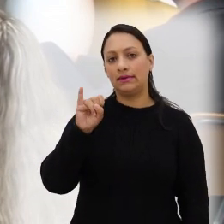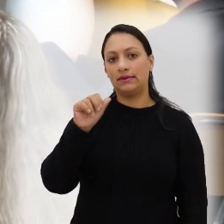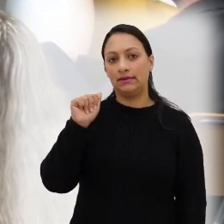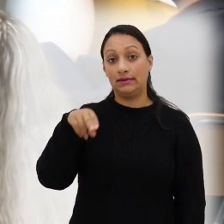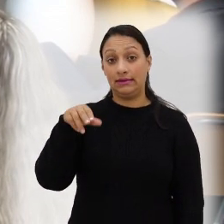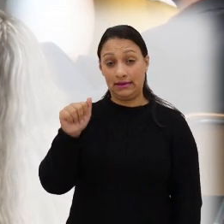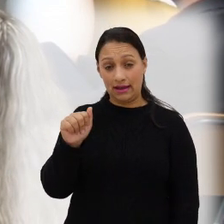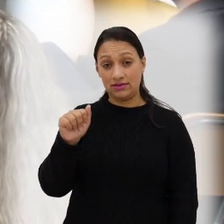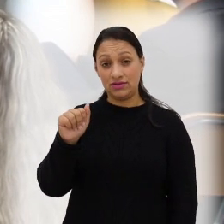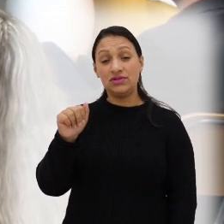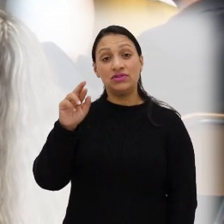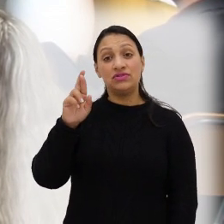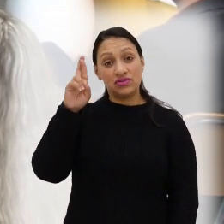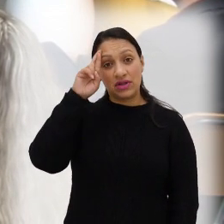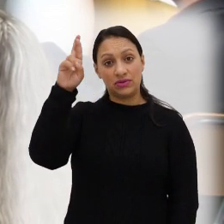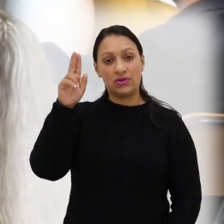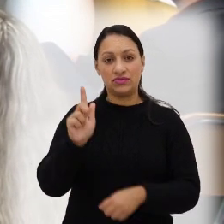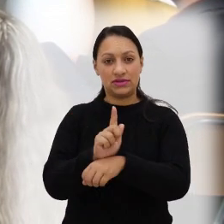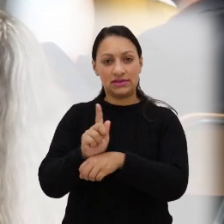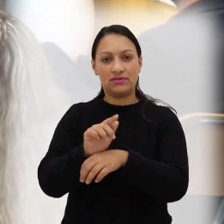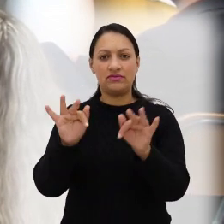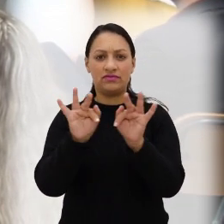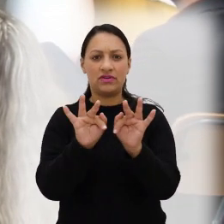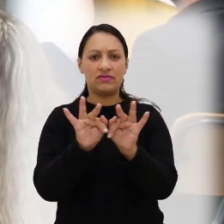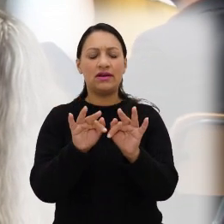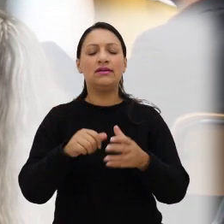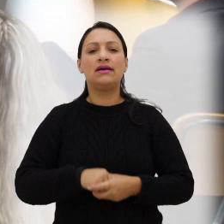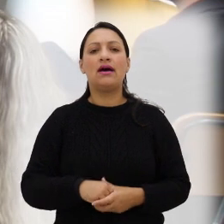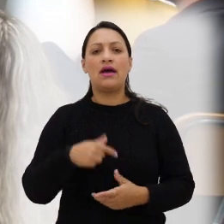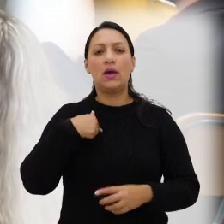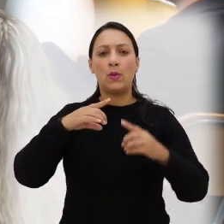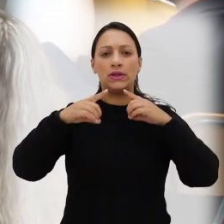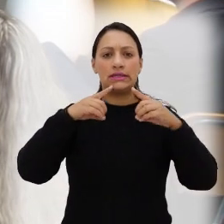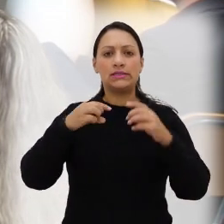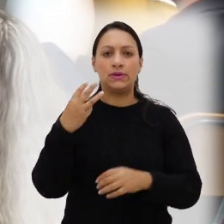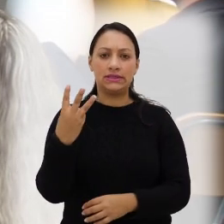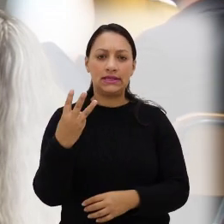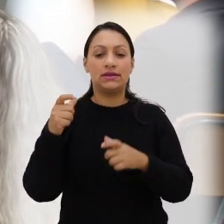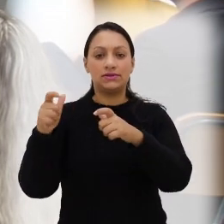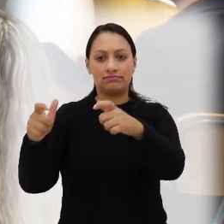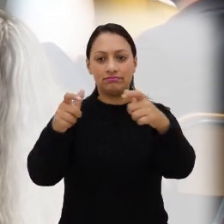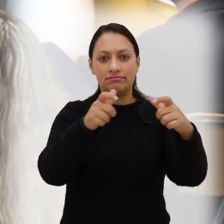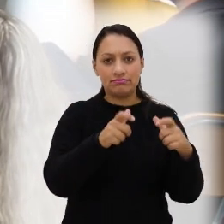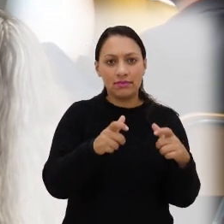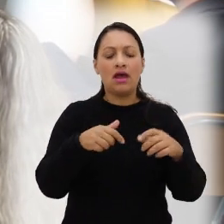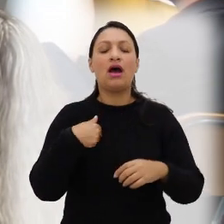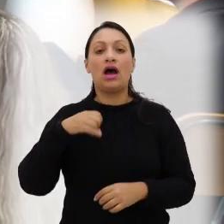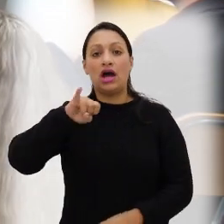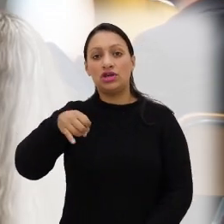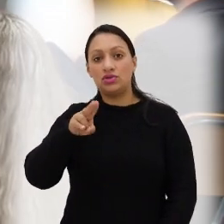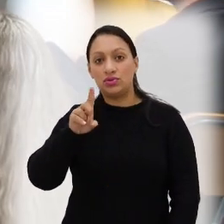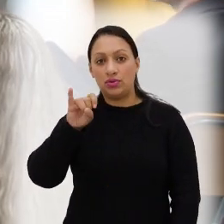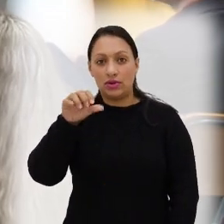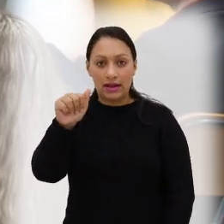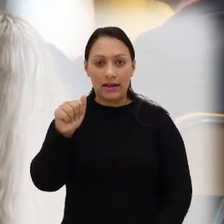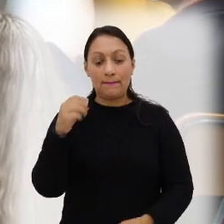Fevale. Eu fico na coordenação das 3 unidades. A Júlia fica aqui em Porto Alegre. E a Lari,